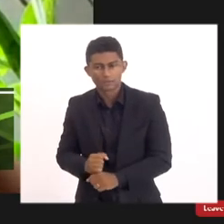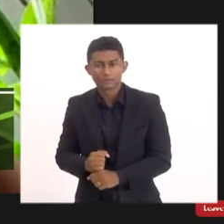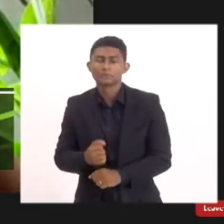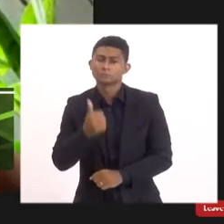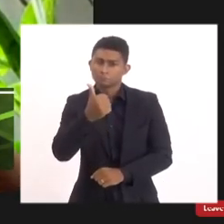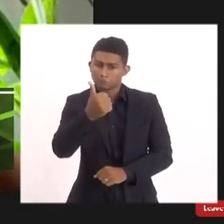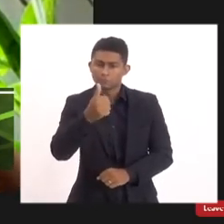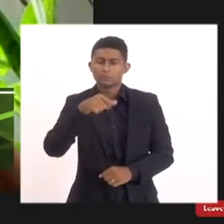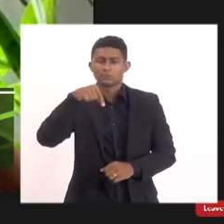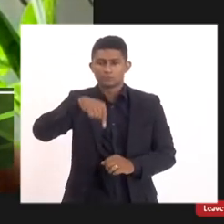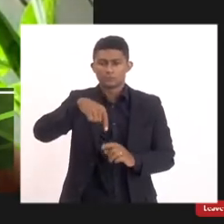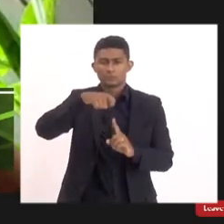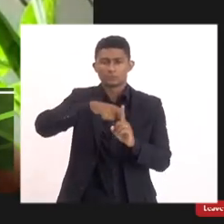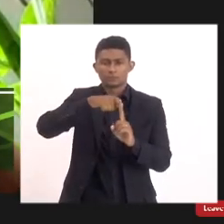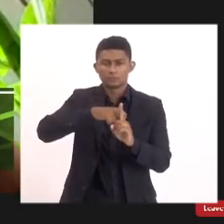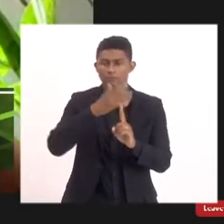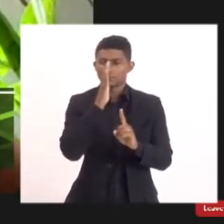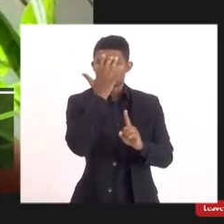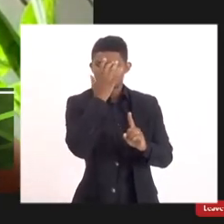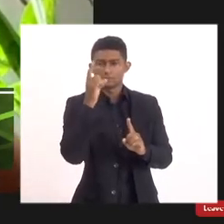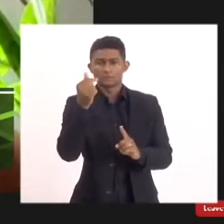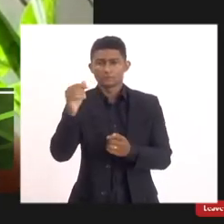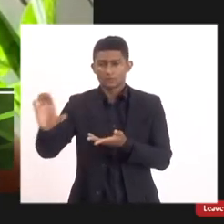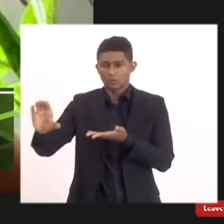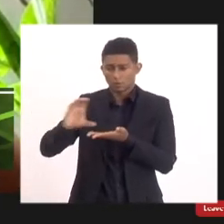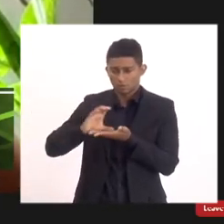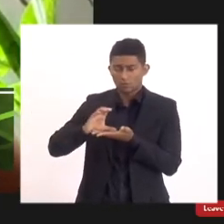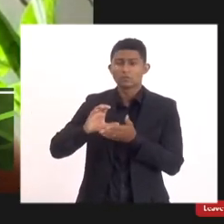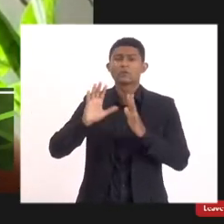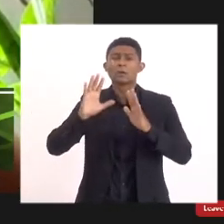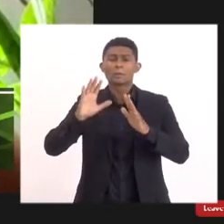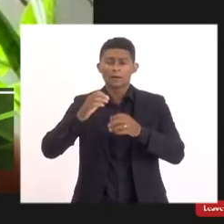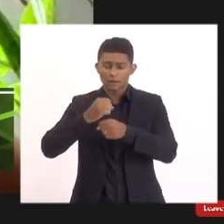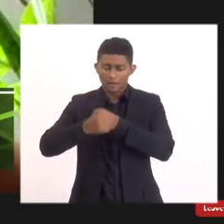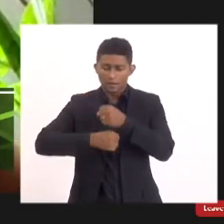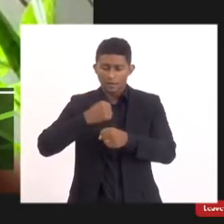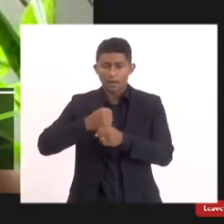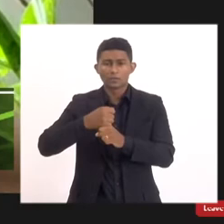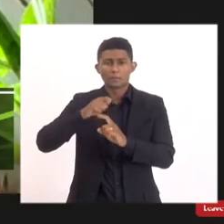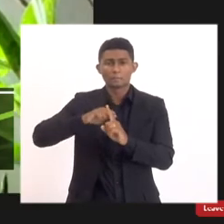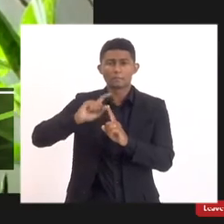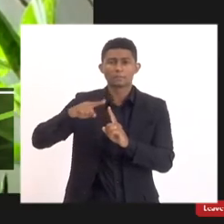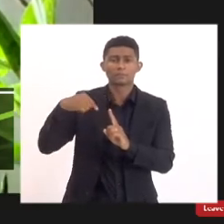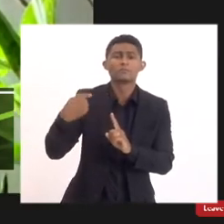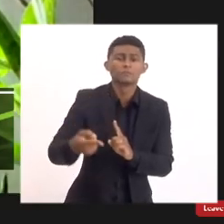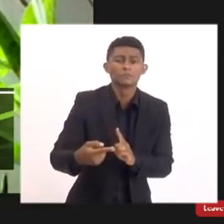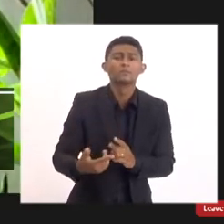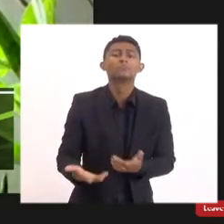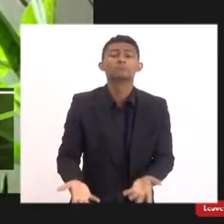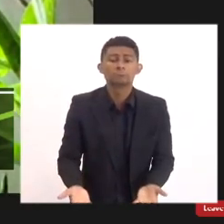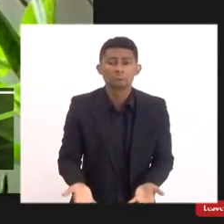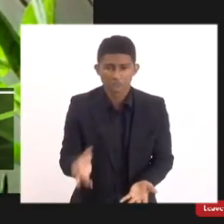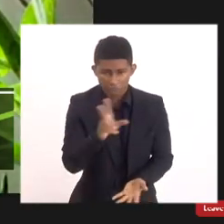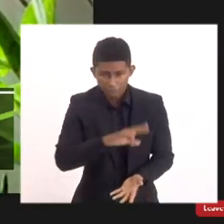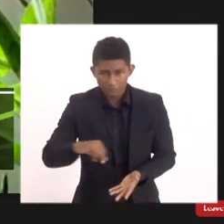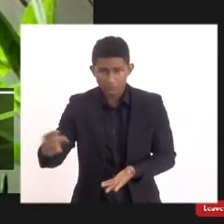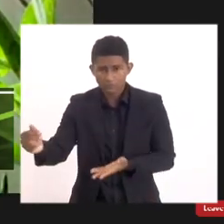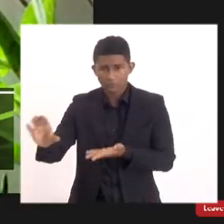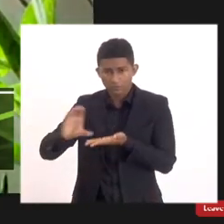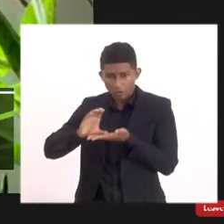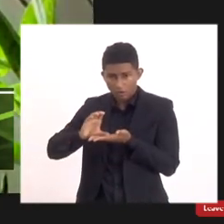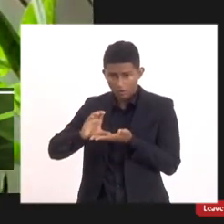nenhuma previsão de que isso vá se estender, que virá no próximo mês, de repente até uma cota